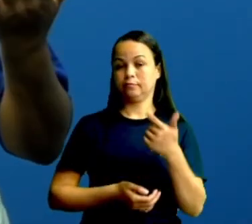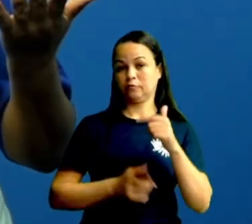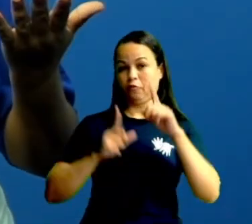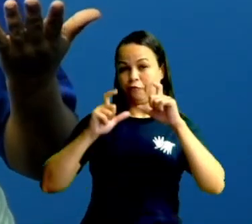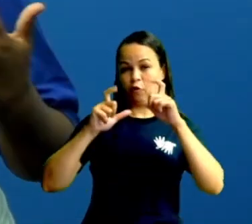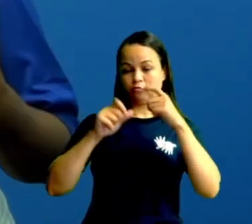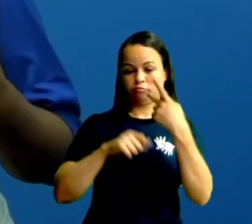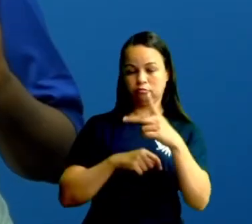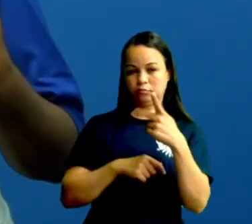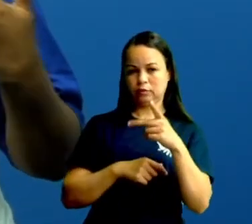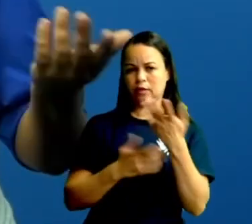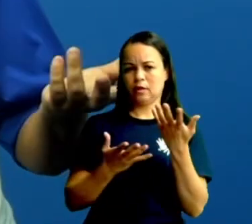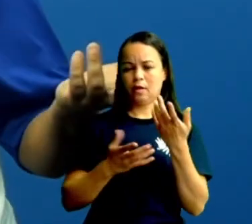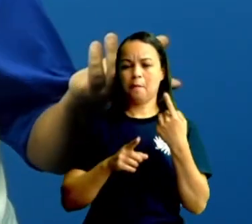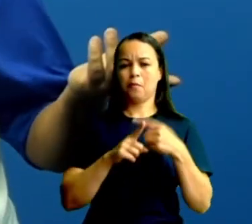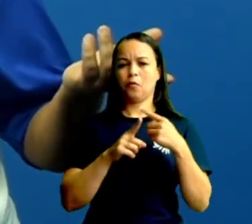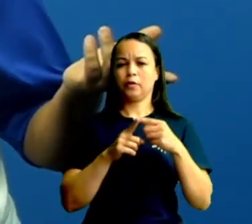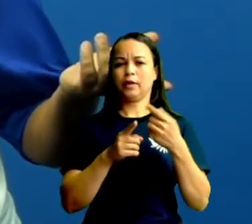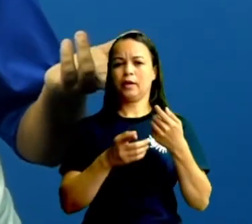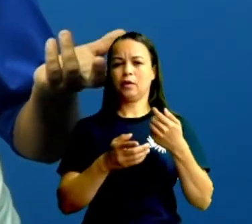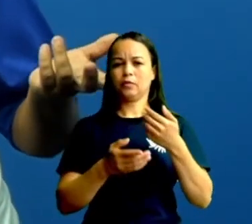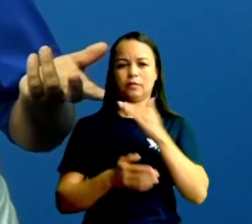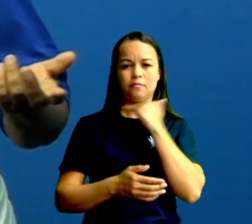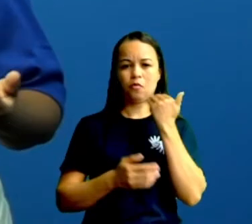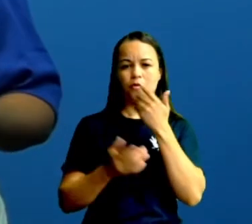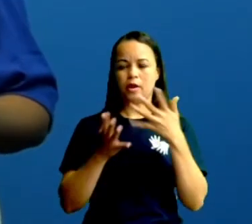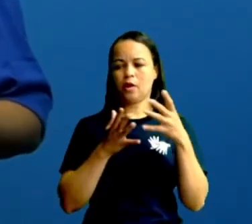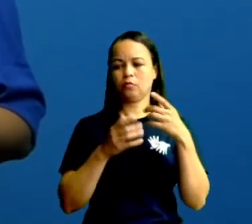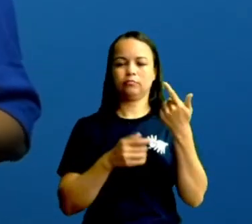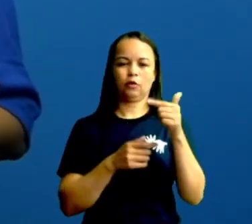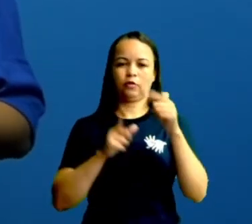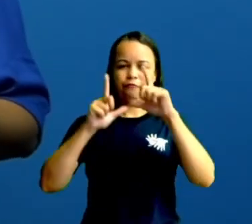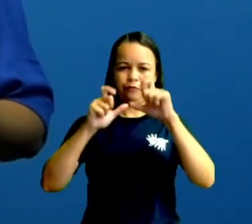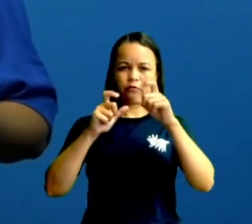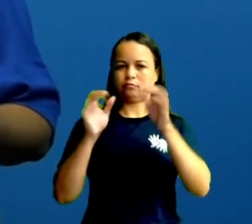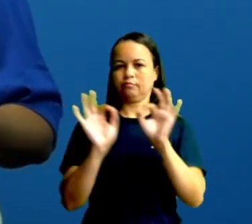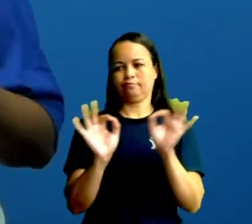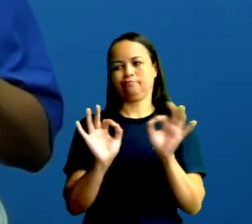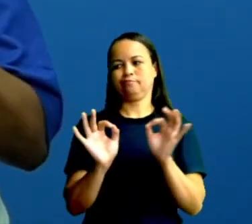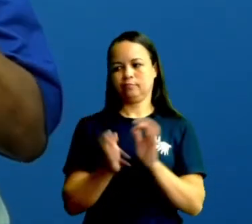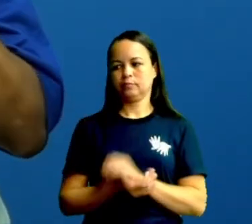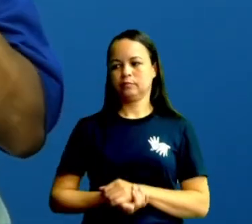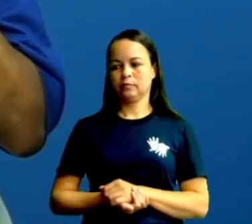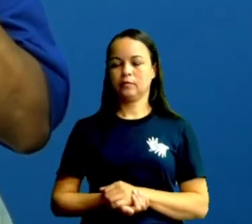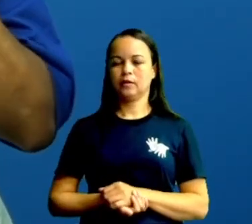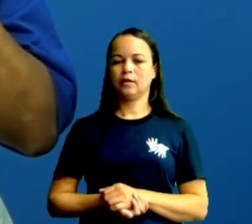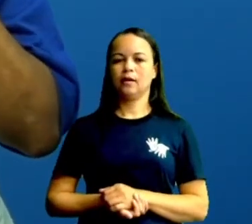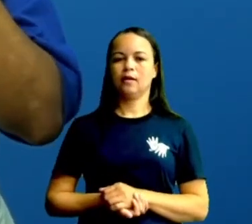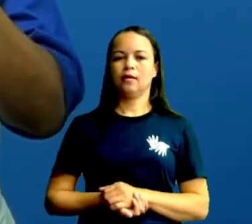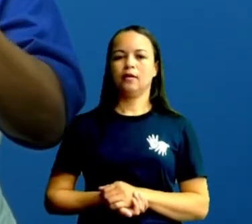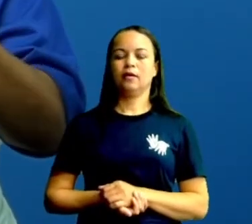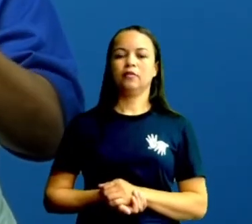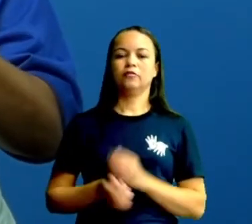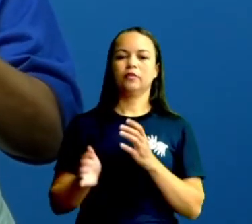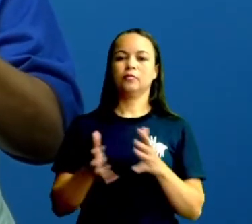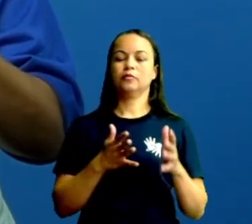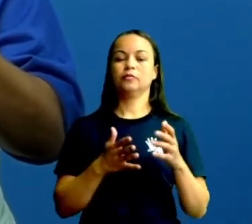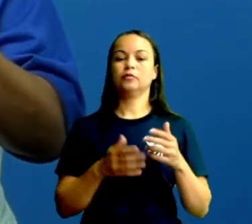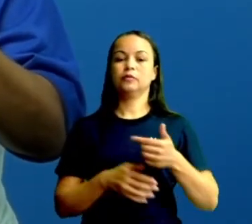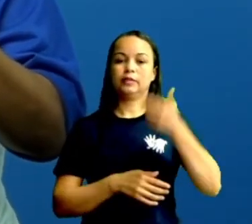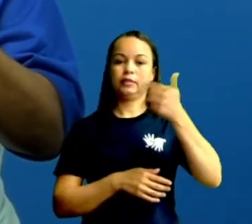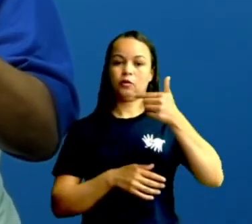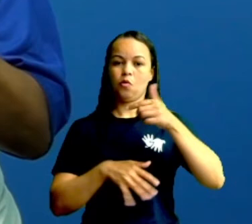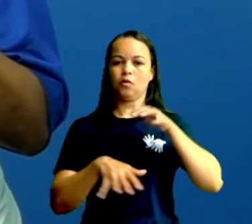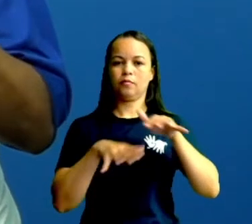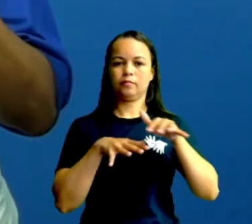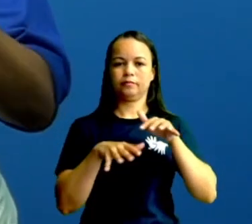dele porque na época que ele viveu não existia ainda a máquina fotográfica, tá certo? Aí vamos lá. Vamos agora para o segundo movimento,